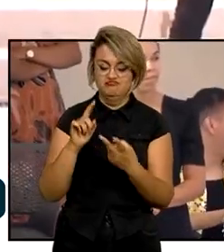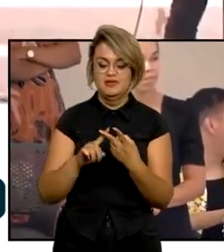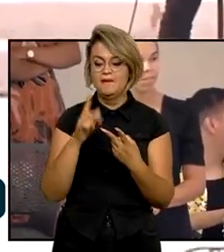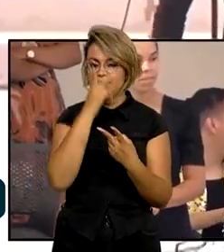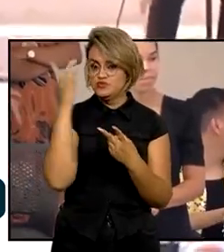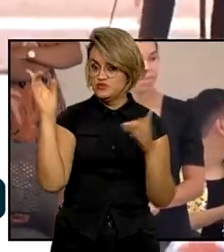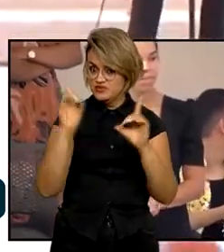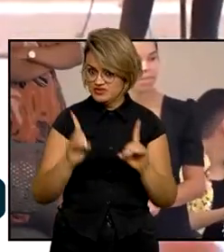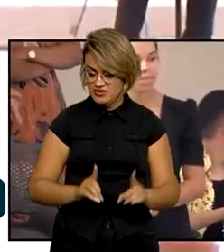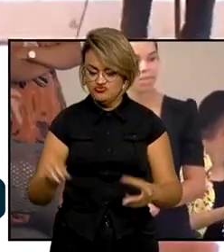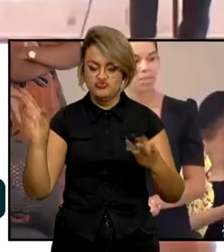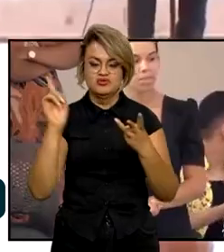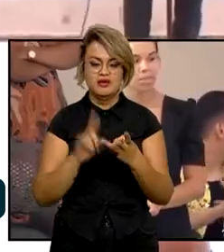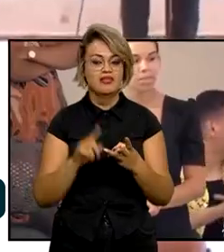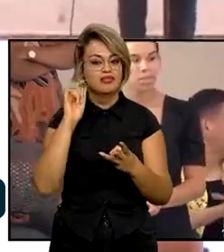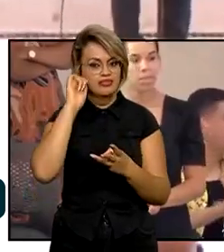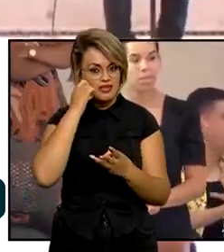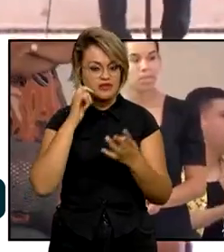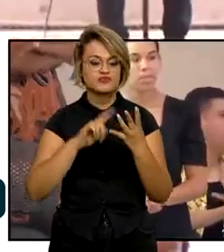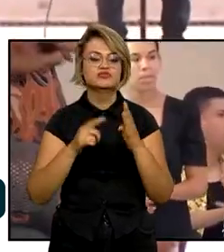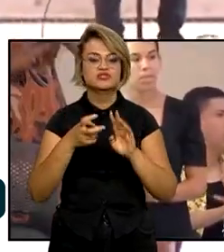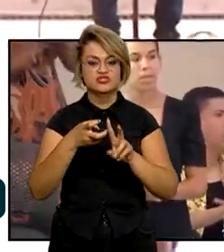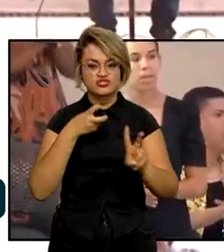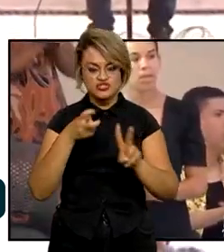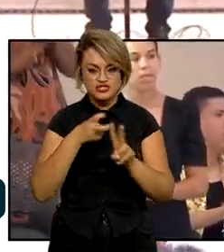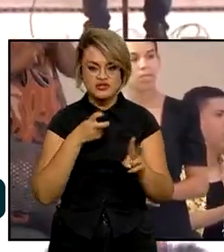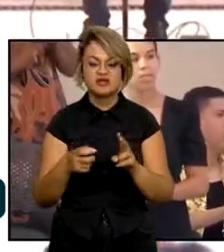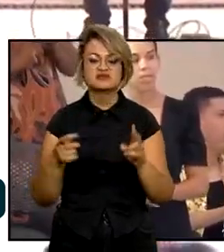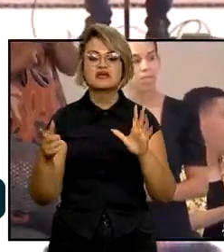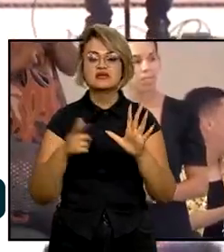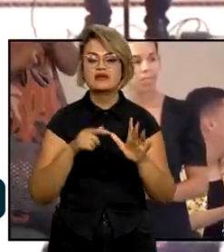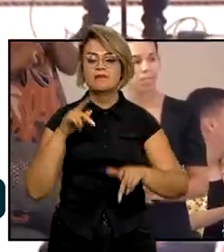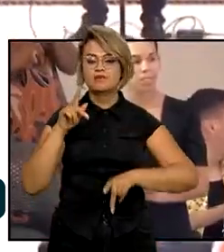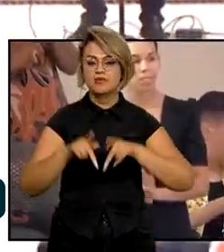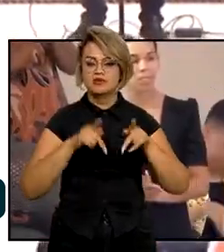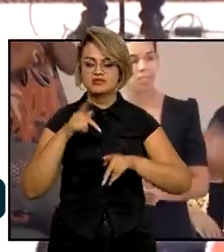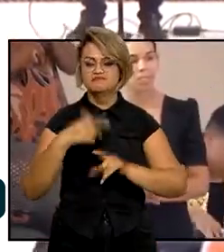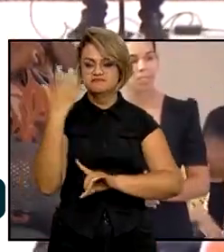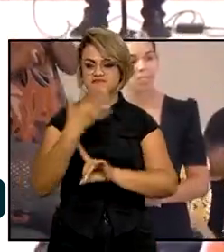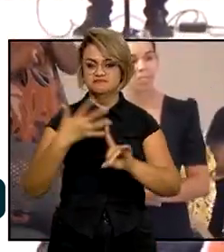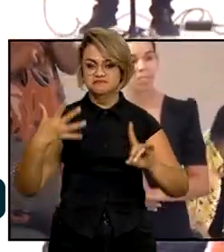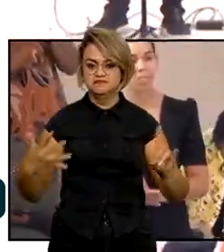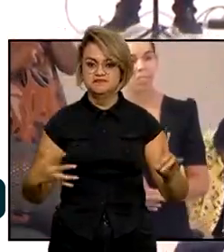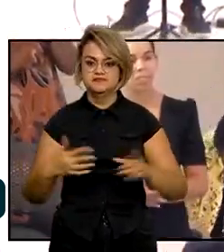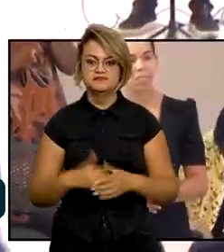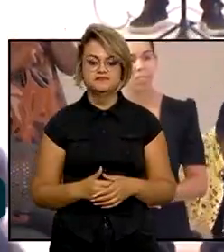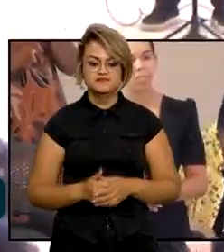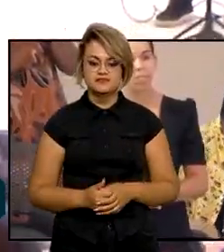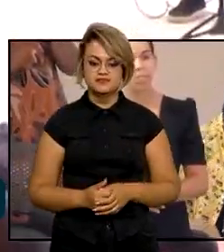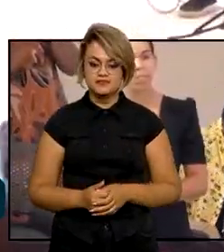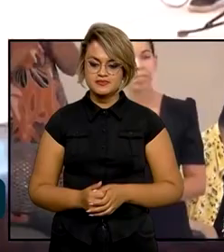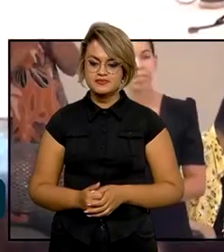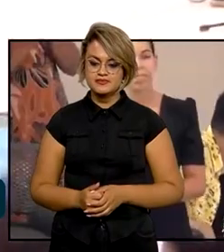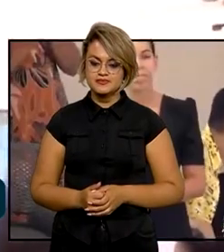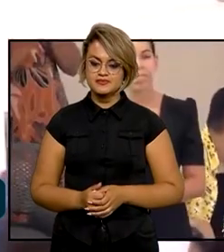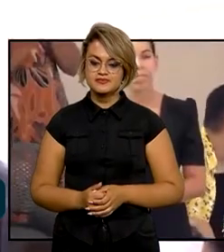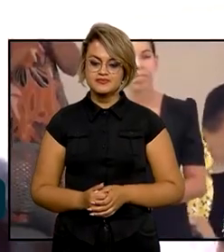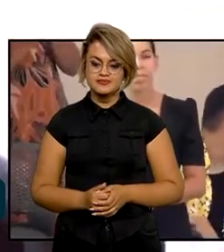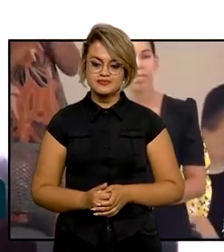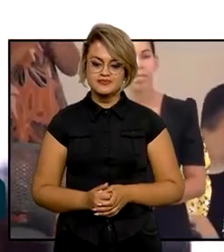pessoas com deficiência, negros, indígenas e a população LGBTQIA+.